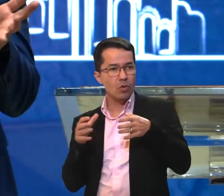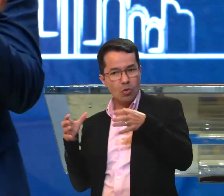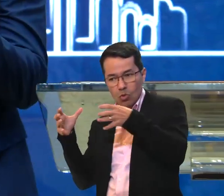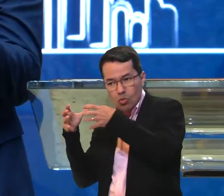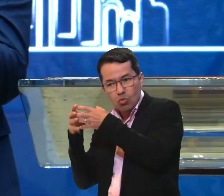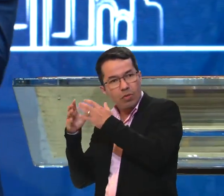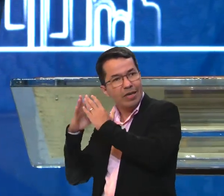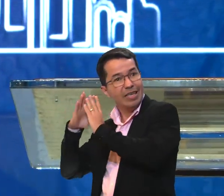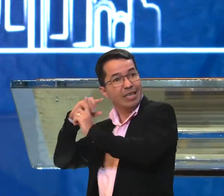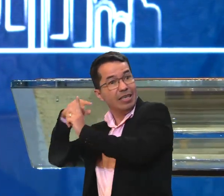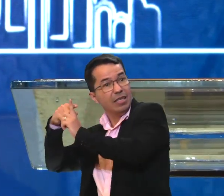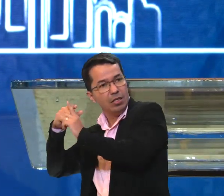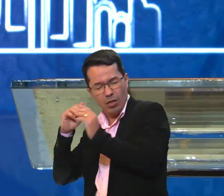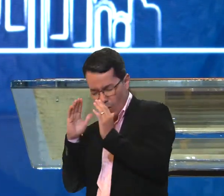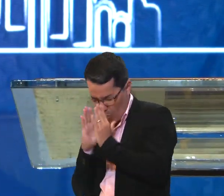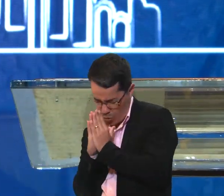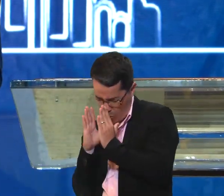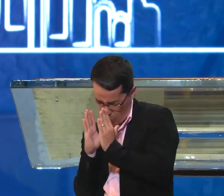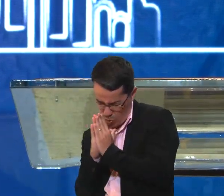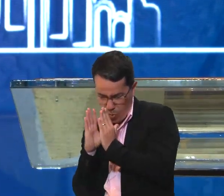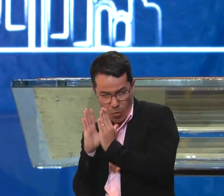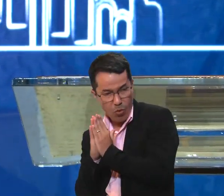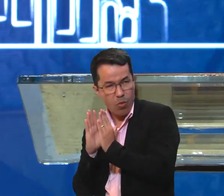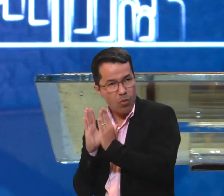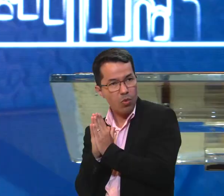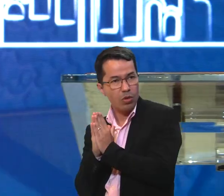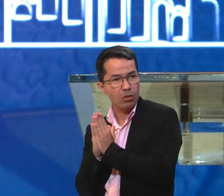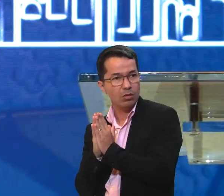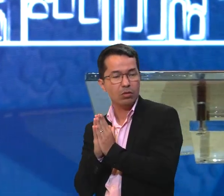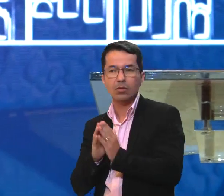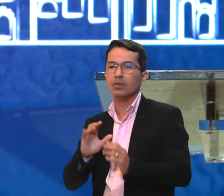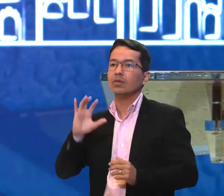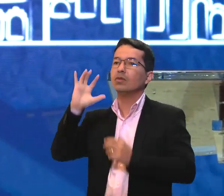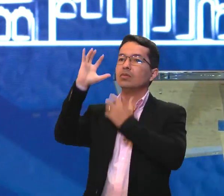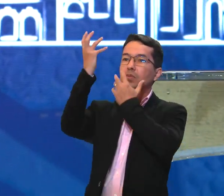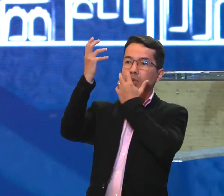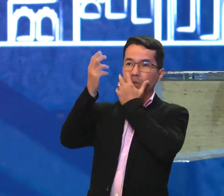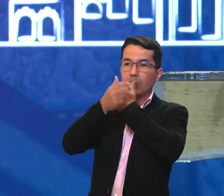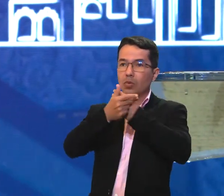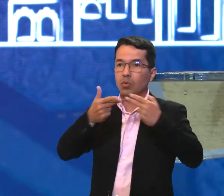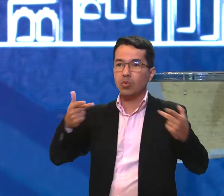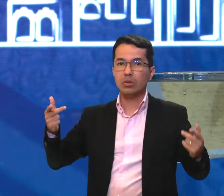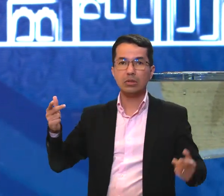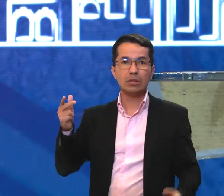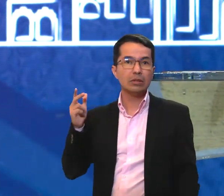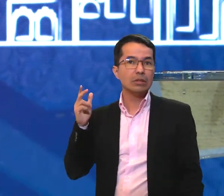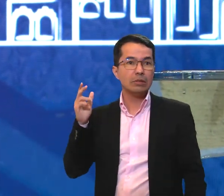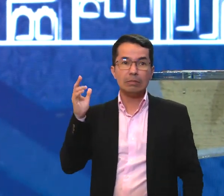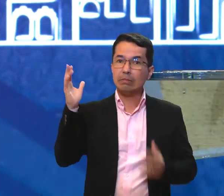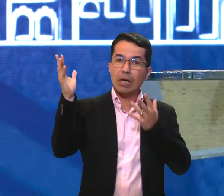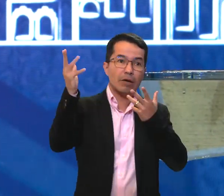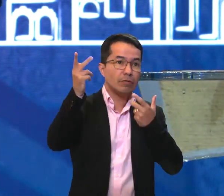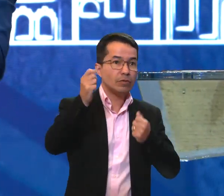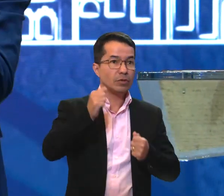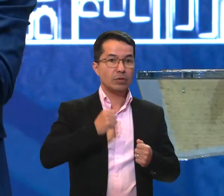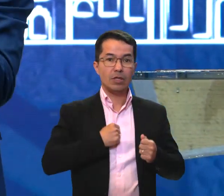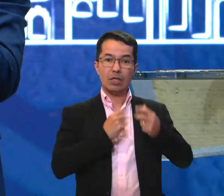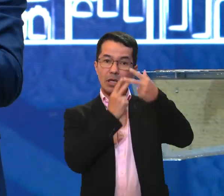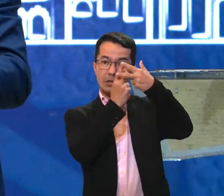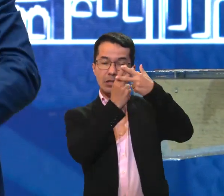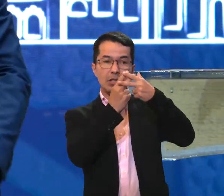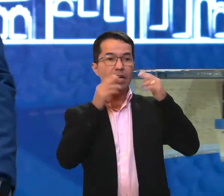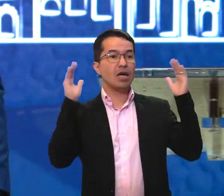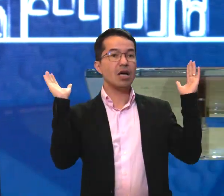reúne para orar. E aí algo sobrenatural acontece, um anjo vai visitá-lo na cadeia. Sabe,